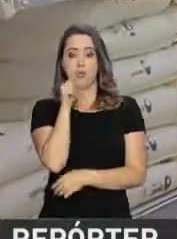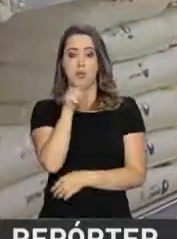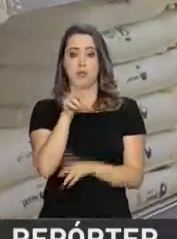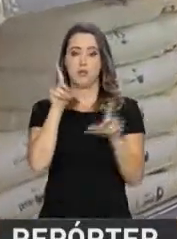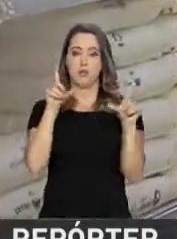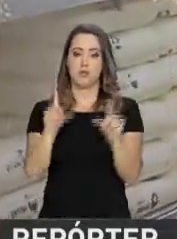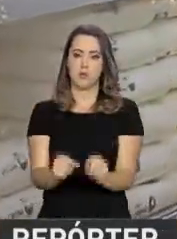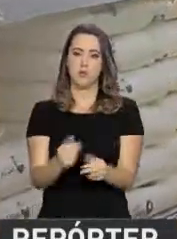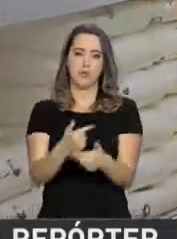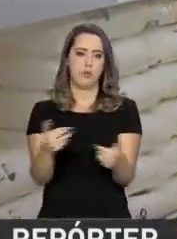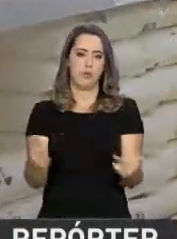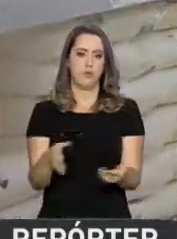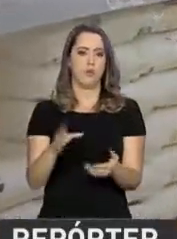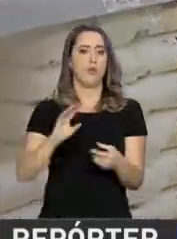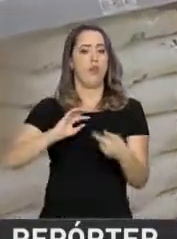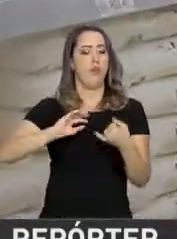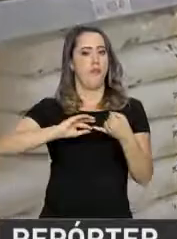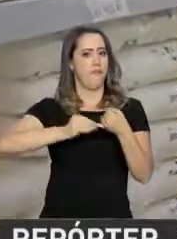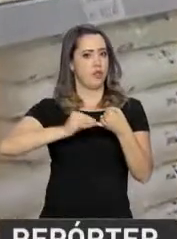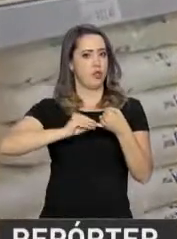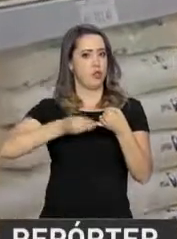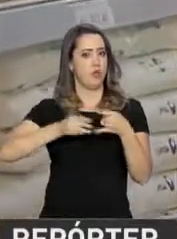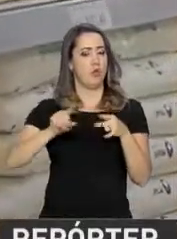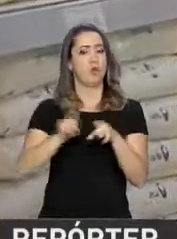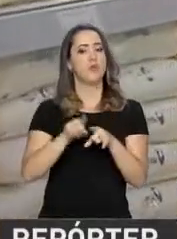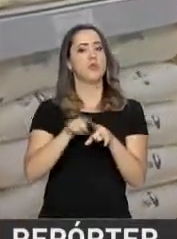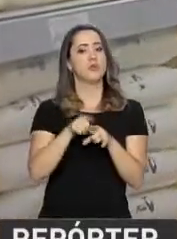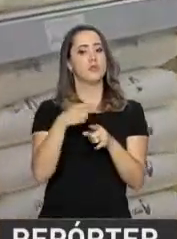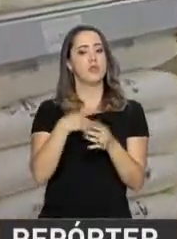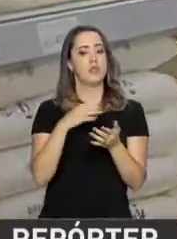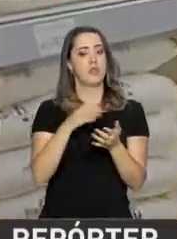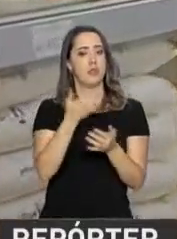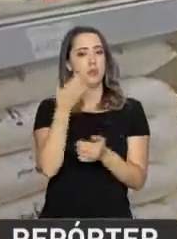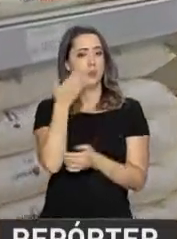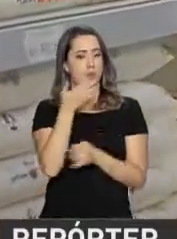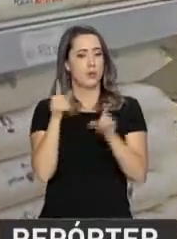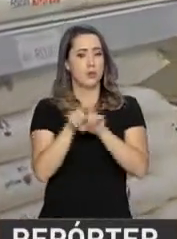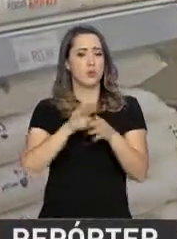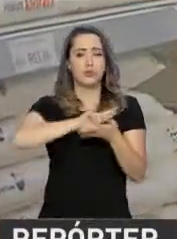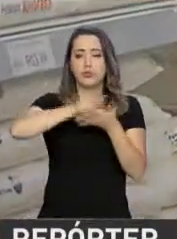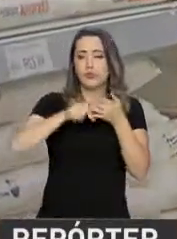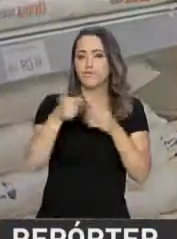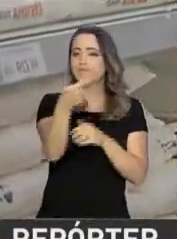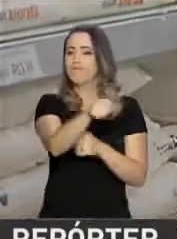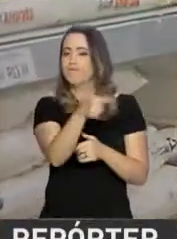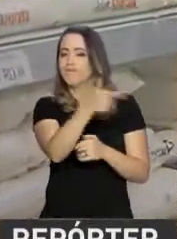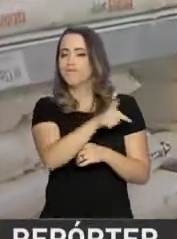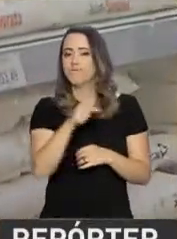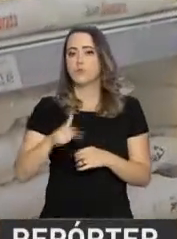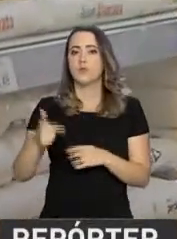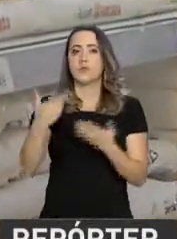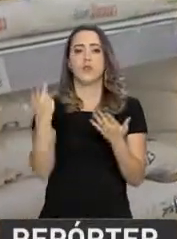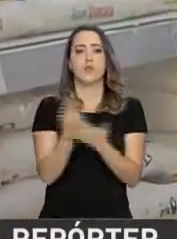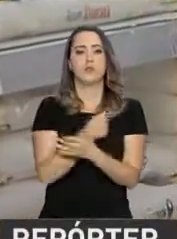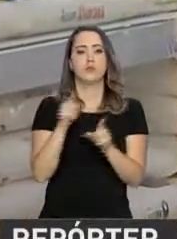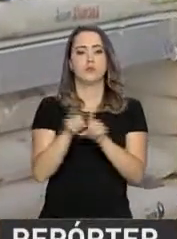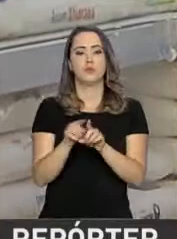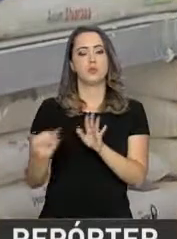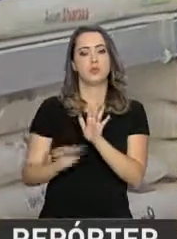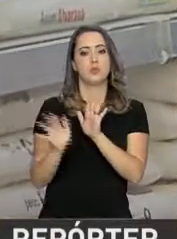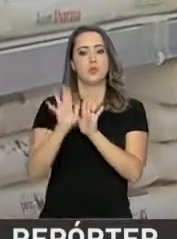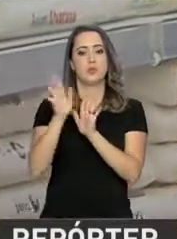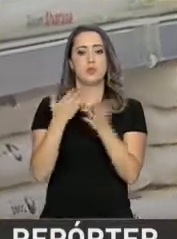destaque para produtos como o feijão e também o açúcar entre outros e com isso a inflação medida